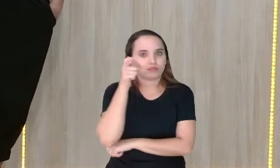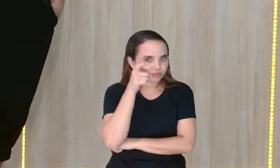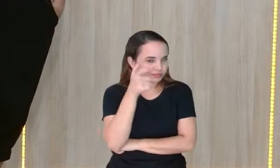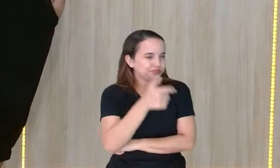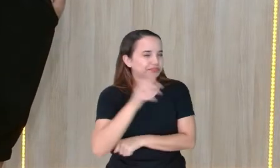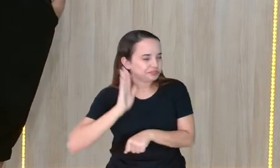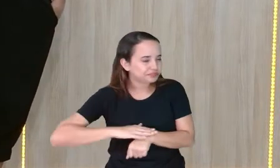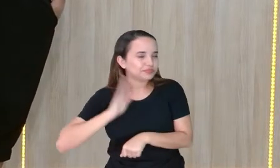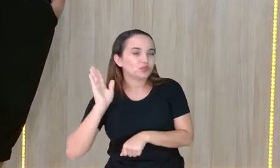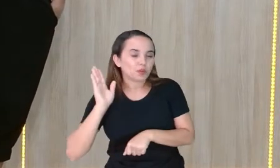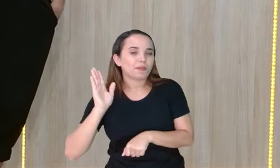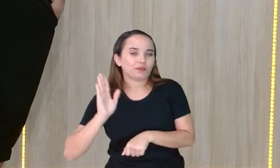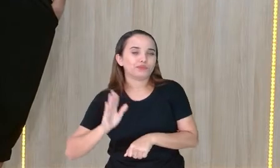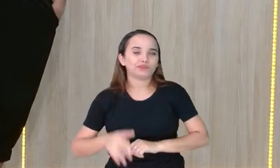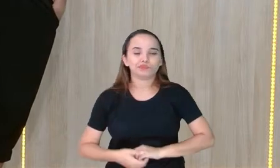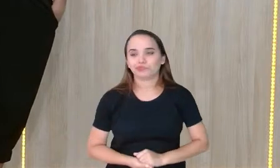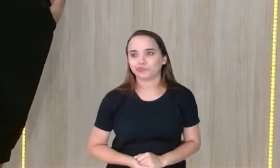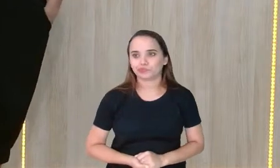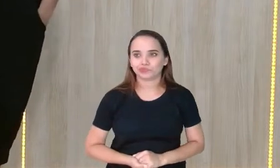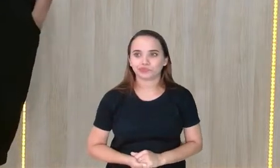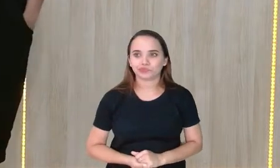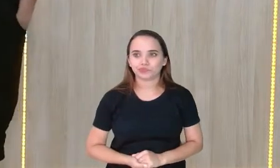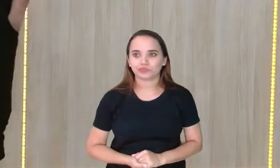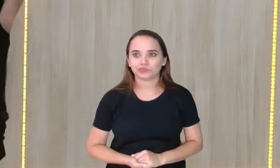vezes, mais do que é dito.